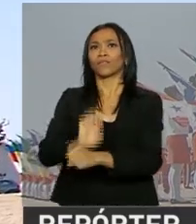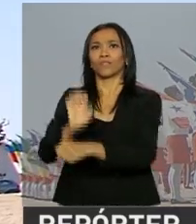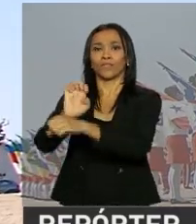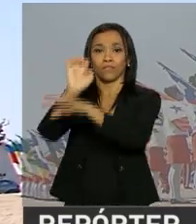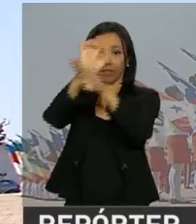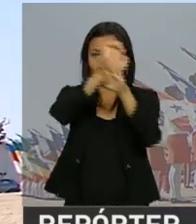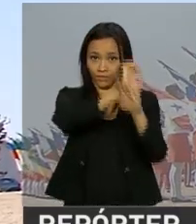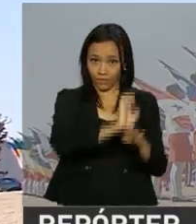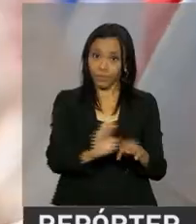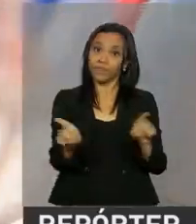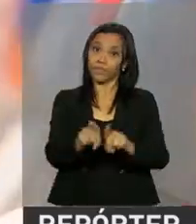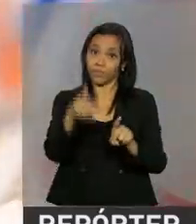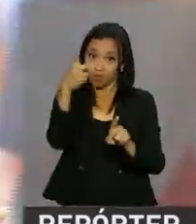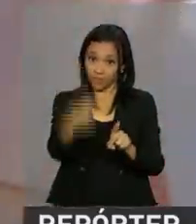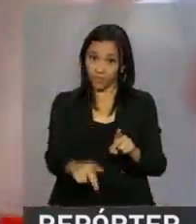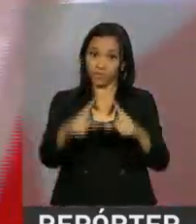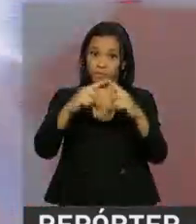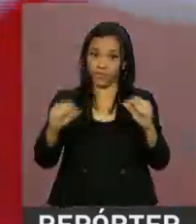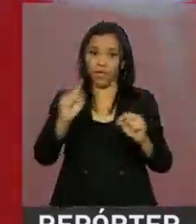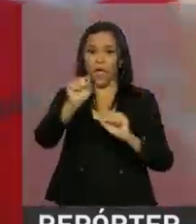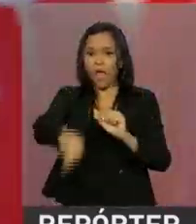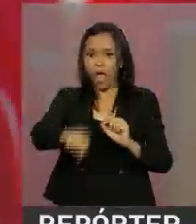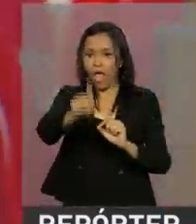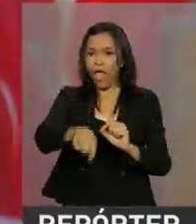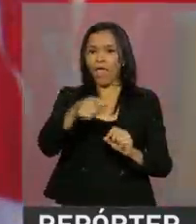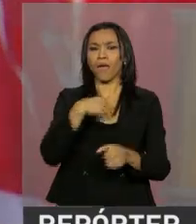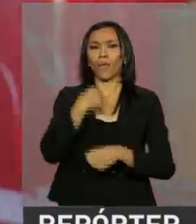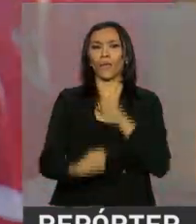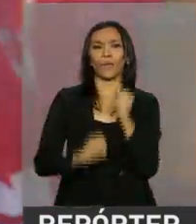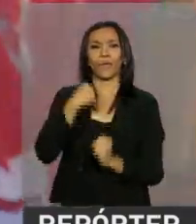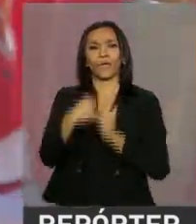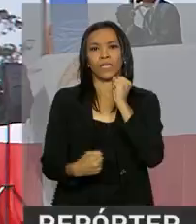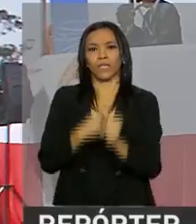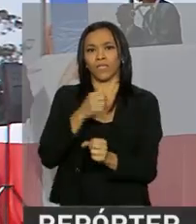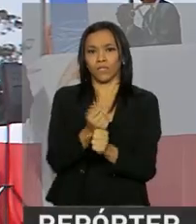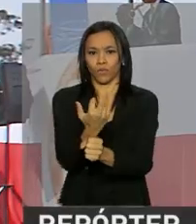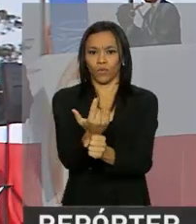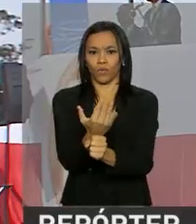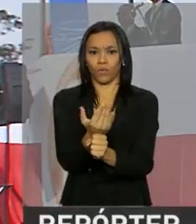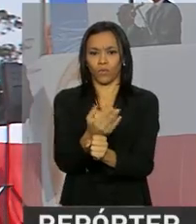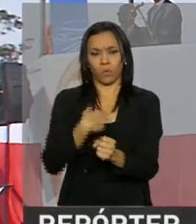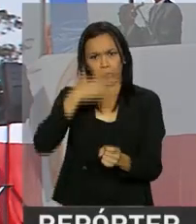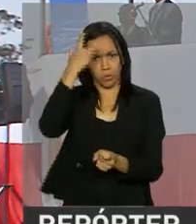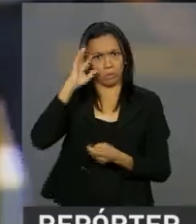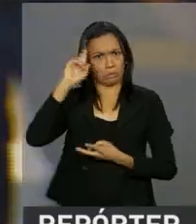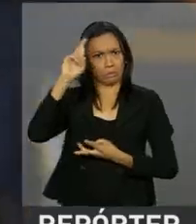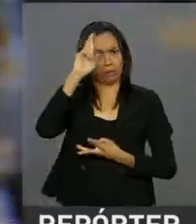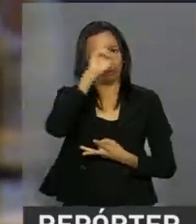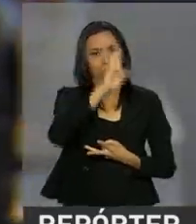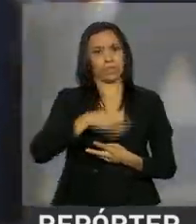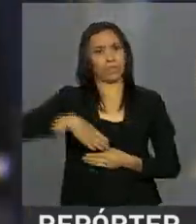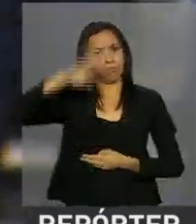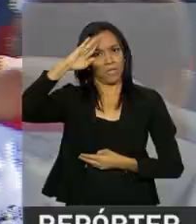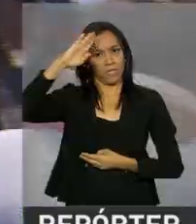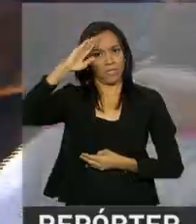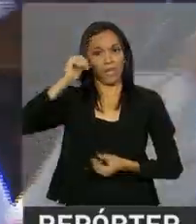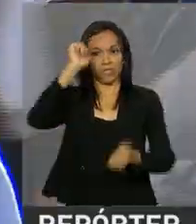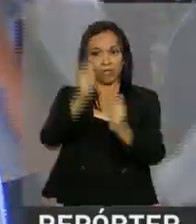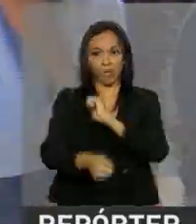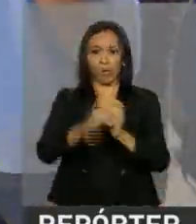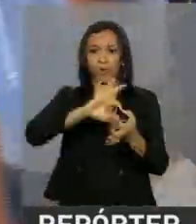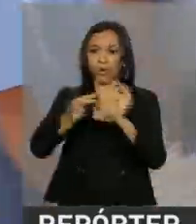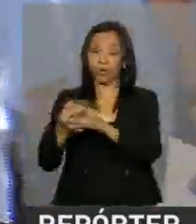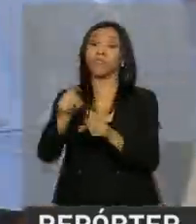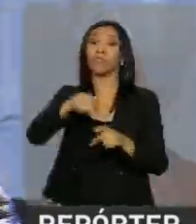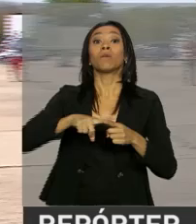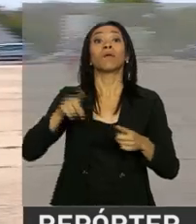e do Distrito Federal. É a corrida do fogo simbólico que reuniu autoridades militares, atletas e estudantes